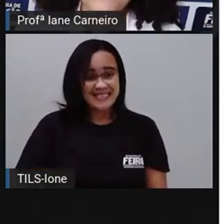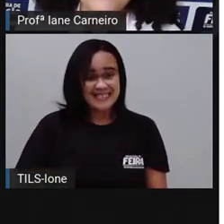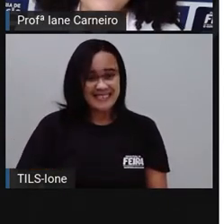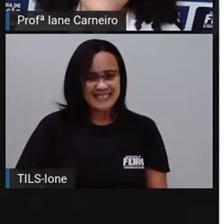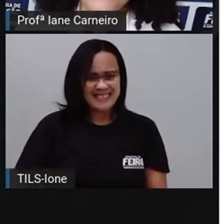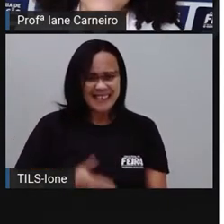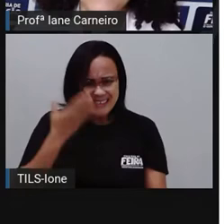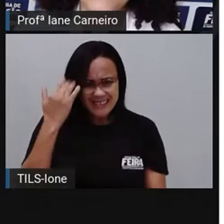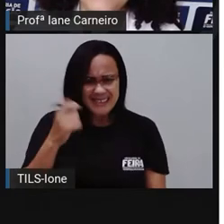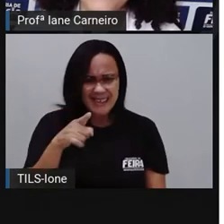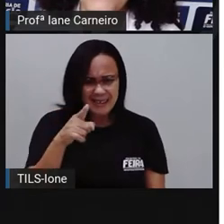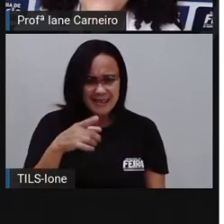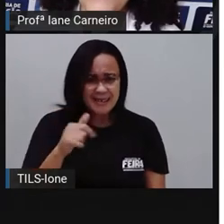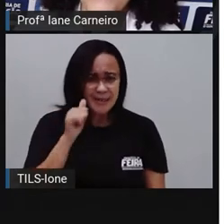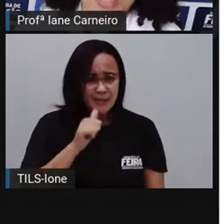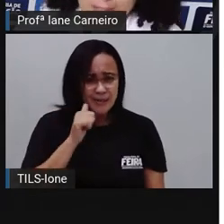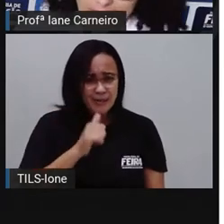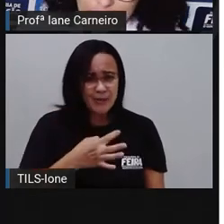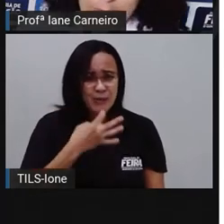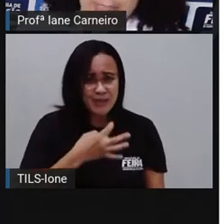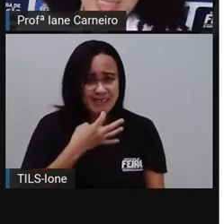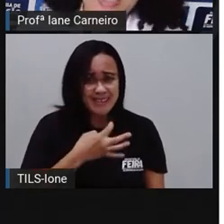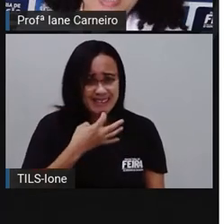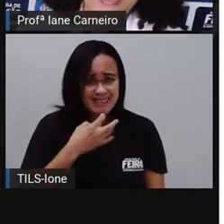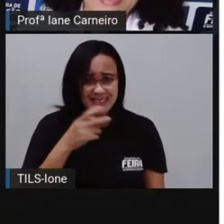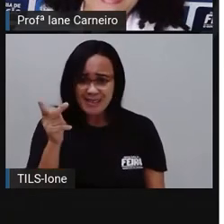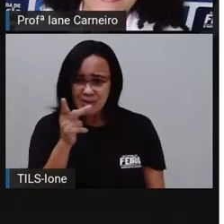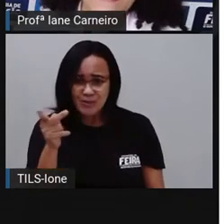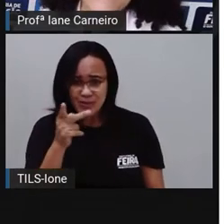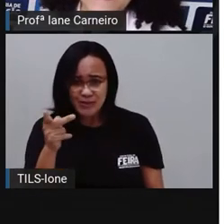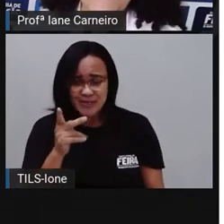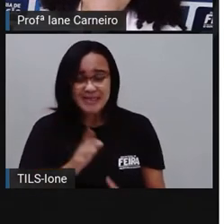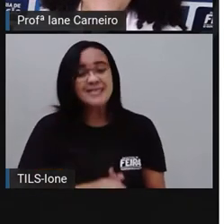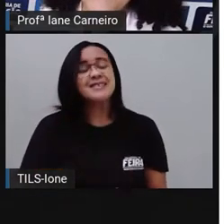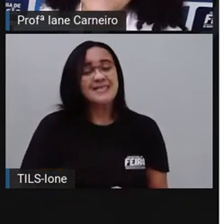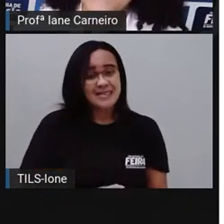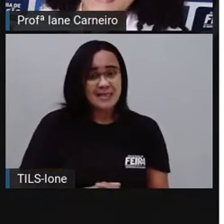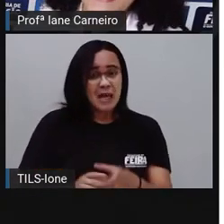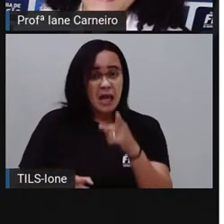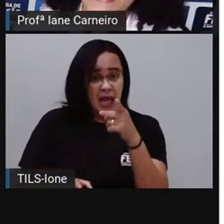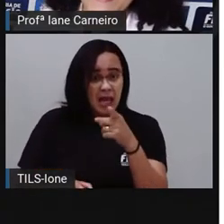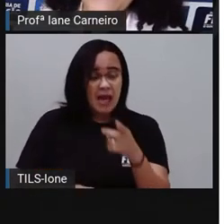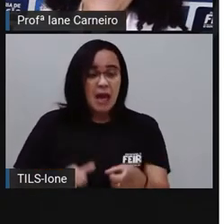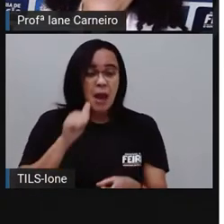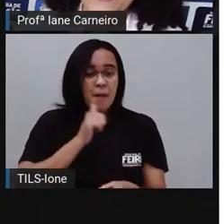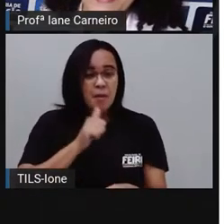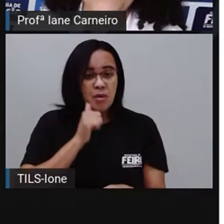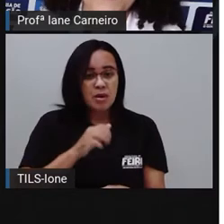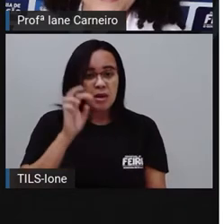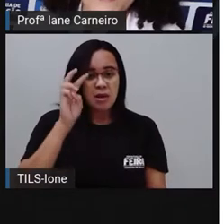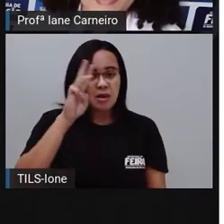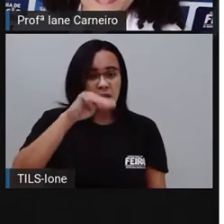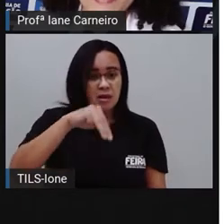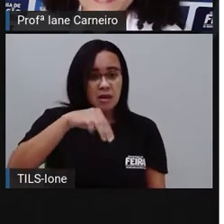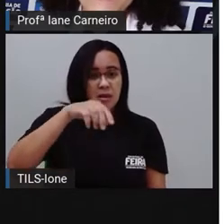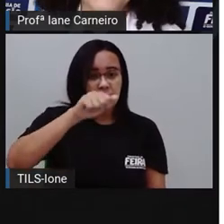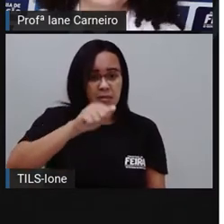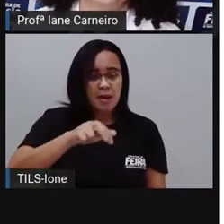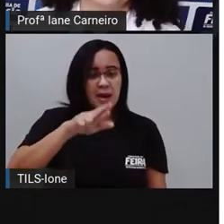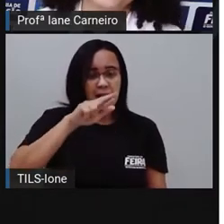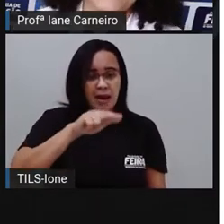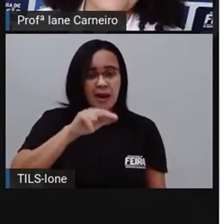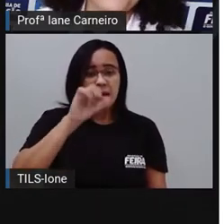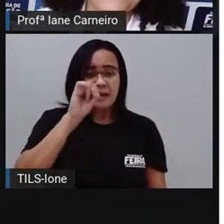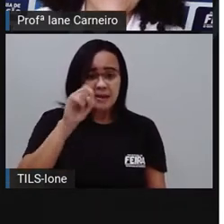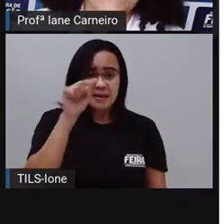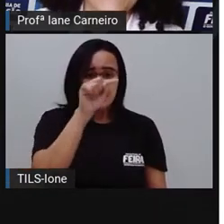moça? E esse senhor? Ó, vamos ver? Essa é a Marizélia. Quem aí já ouviu falar de Marizélia?